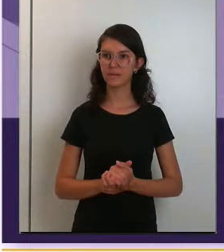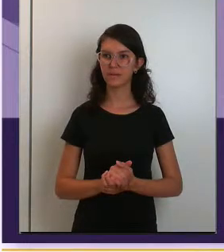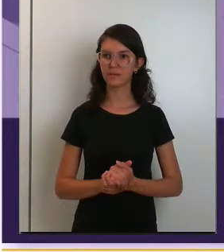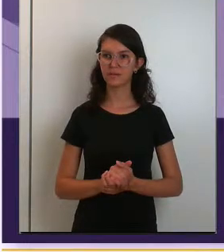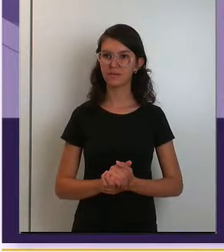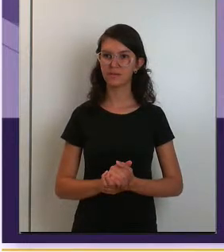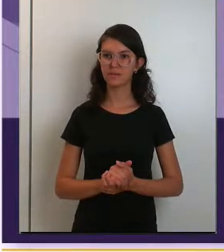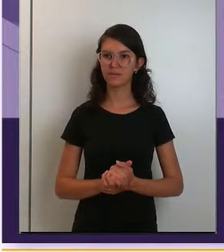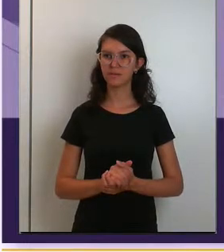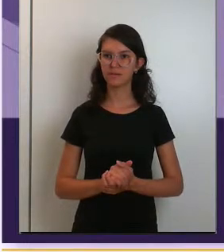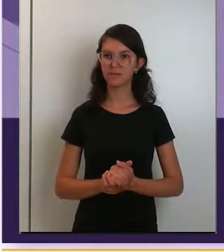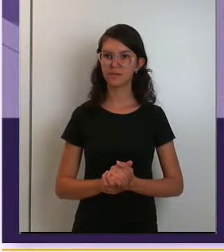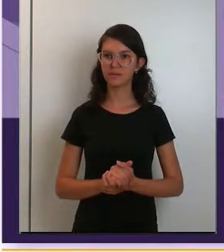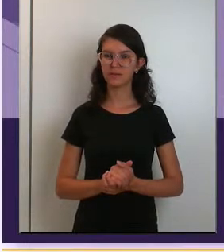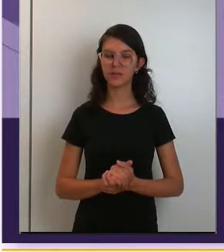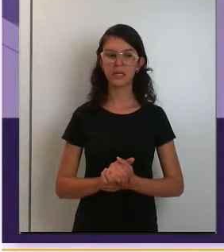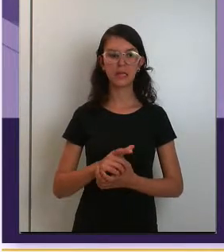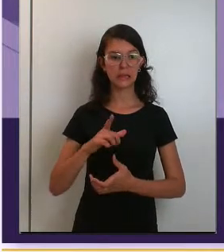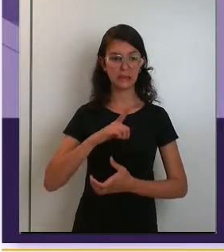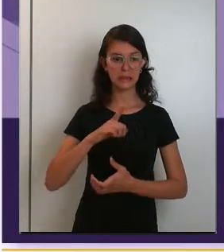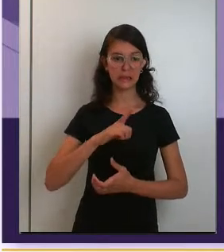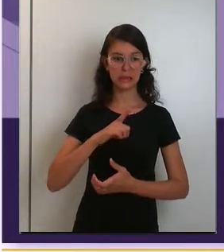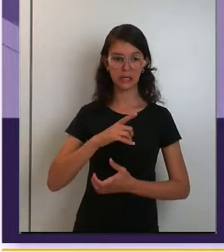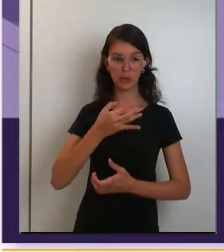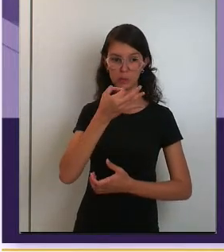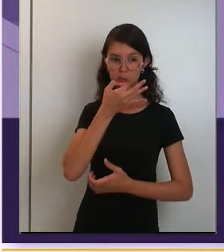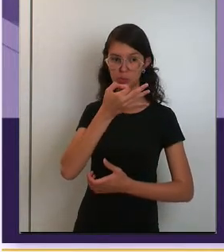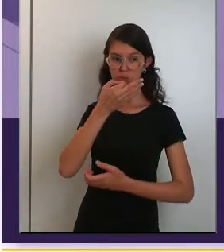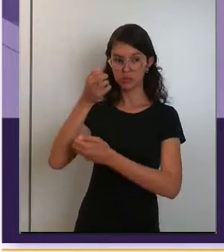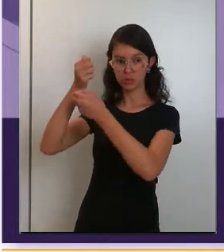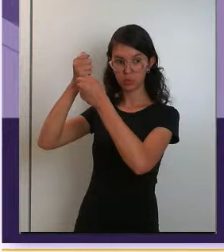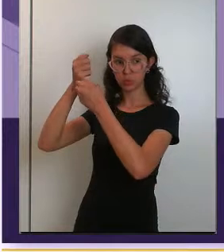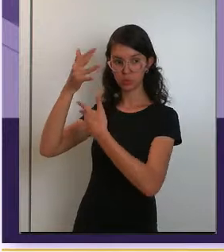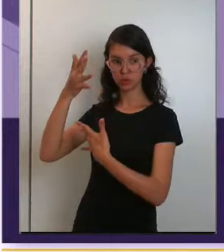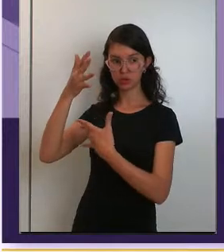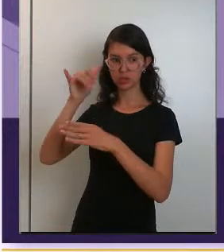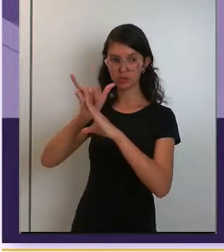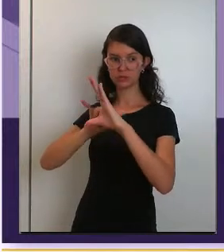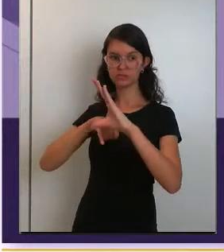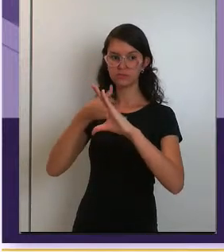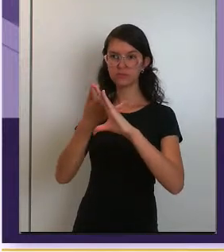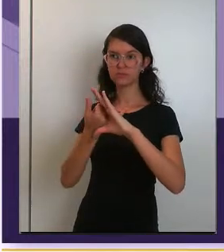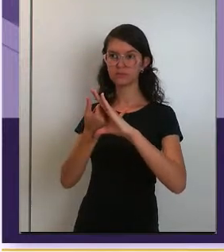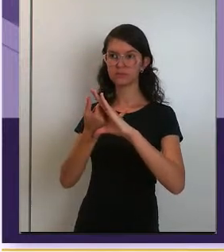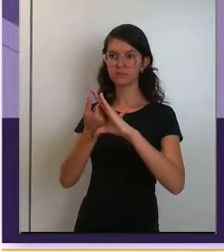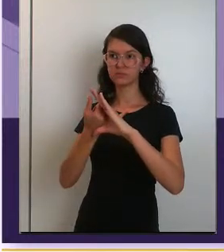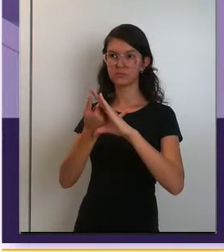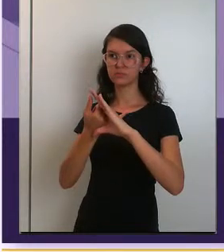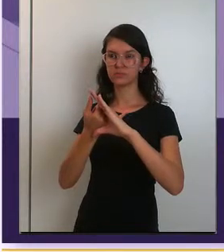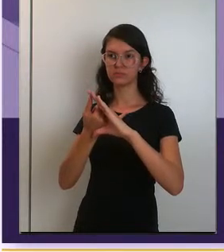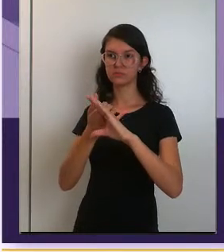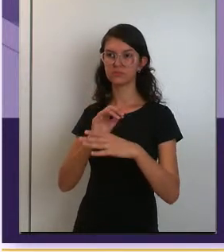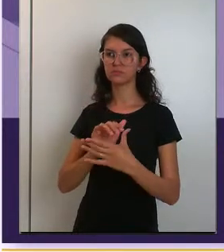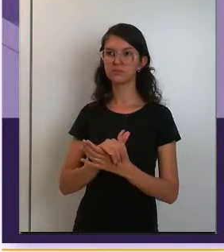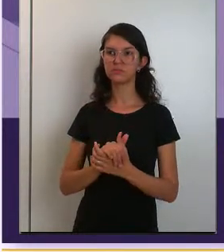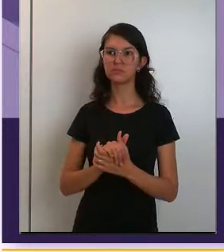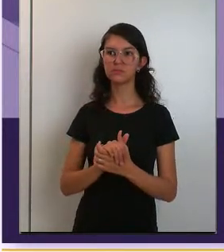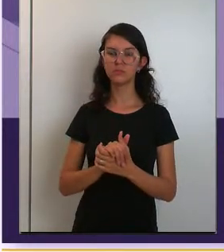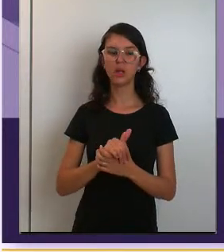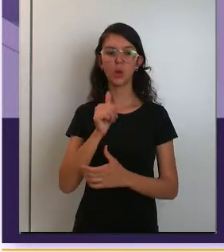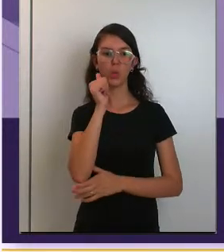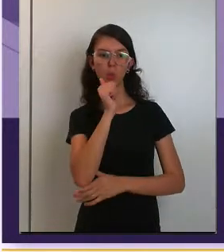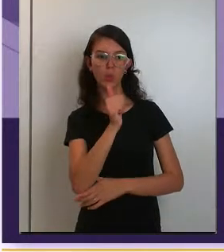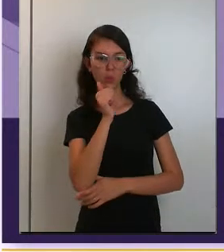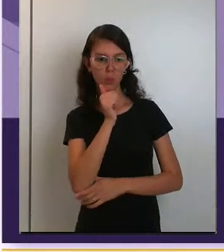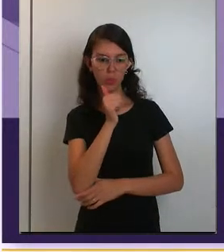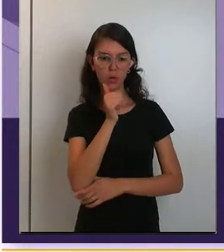Tem um comentário no YouTube de Maternizando o Trabalho, que diz que as mulheres deixam